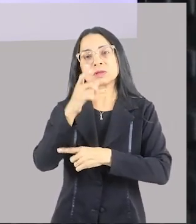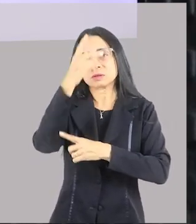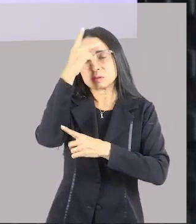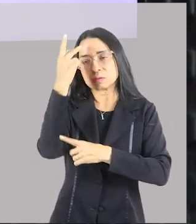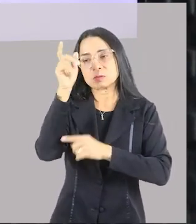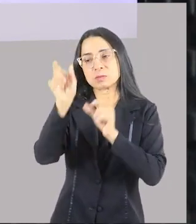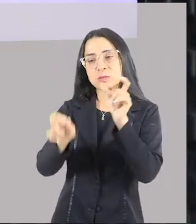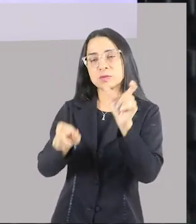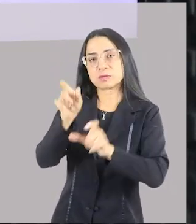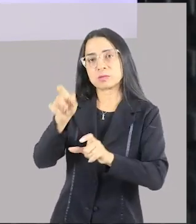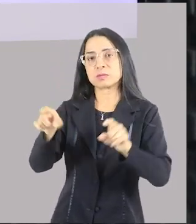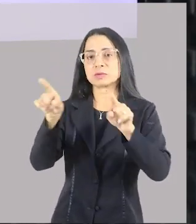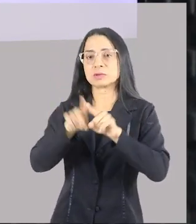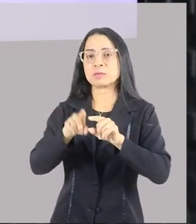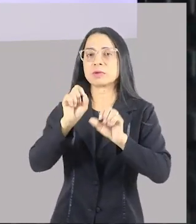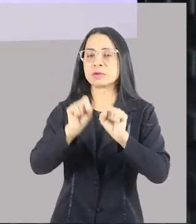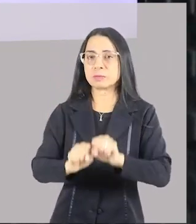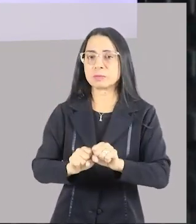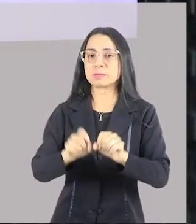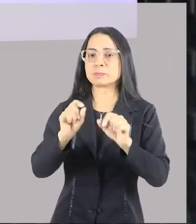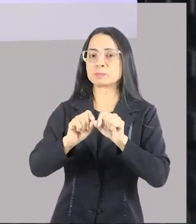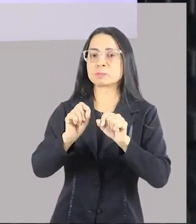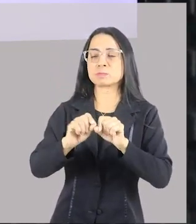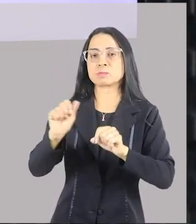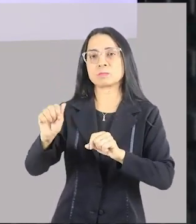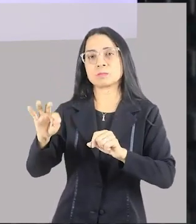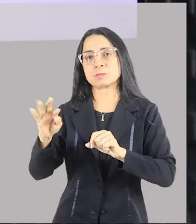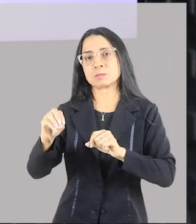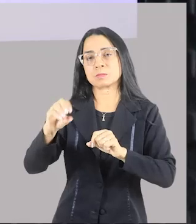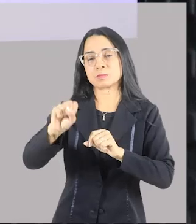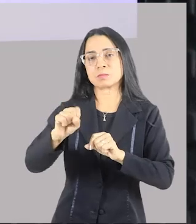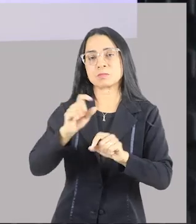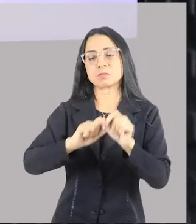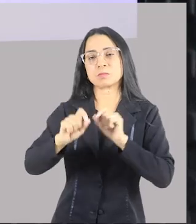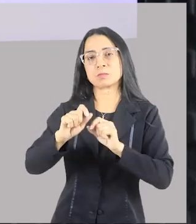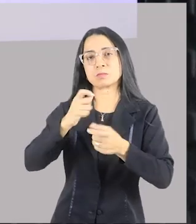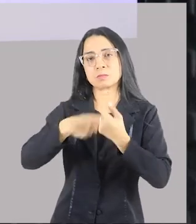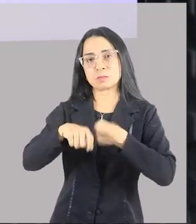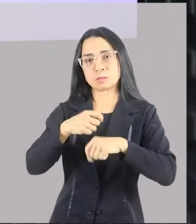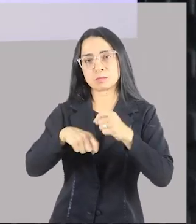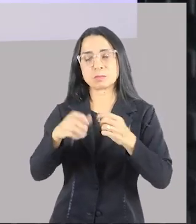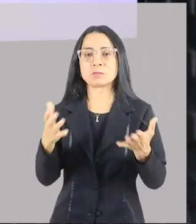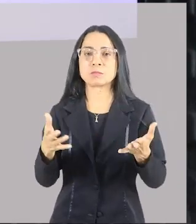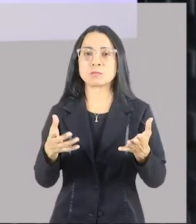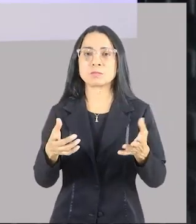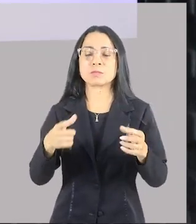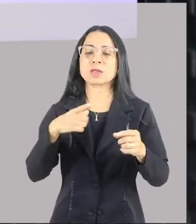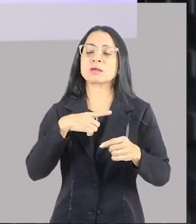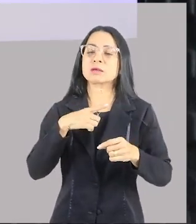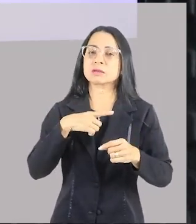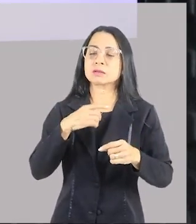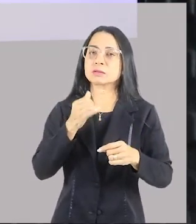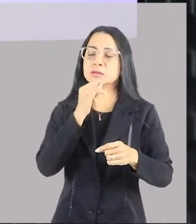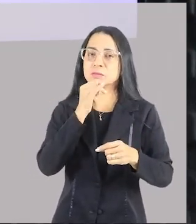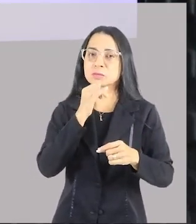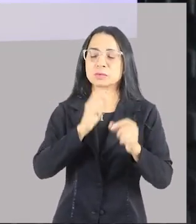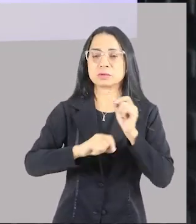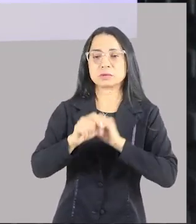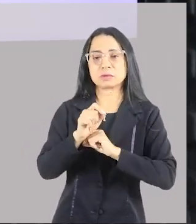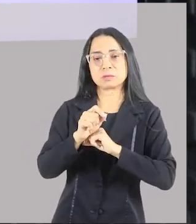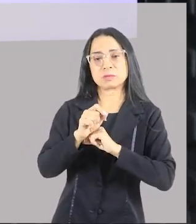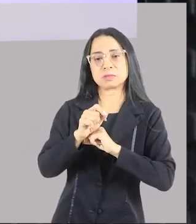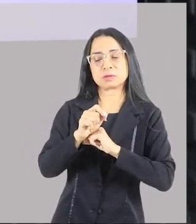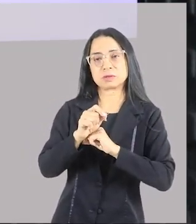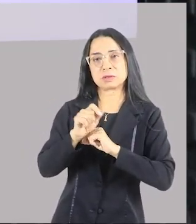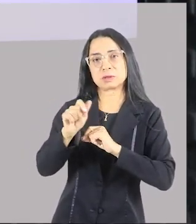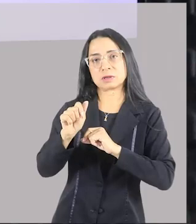também podem editar atos administrativos. Temos, nesse caso, a administração pública indireta, no caso